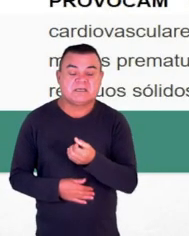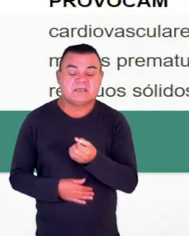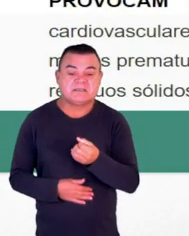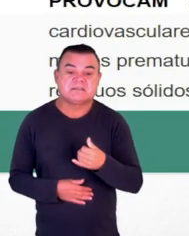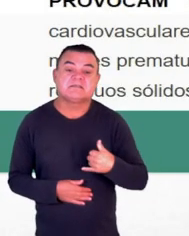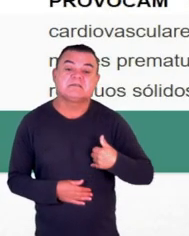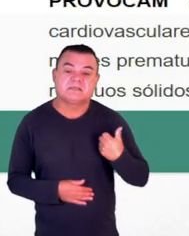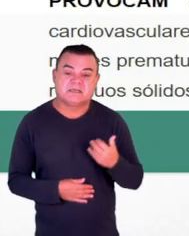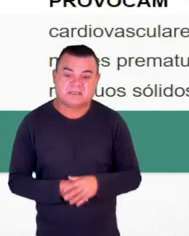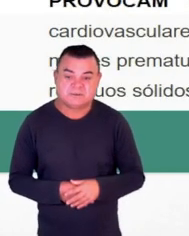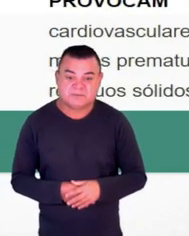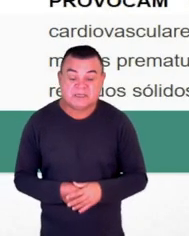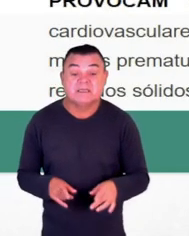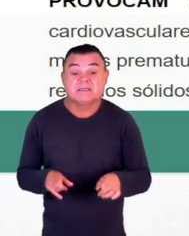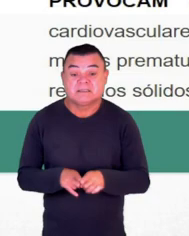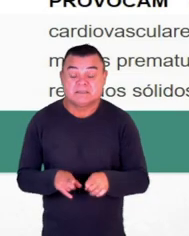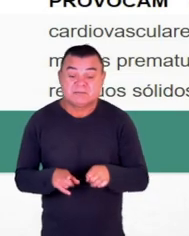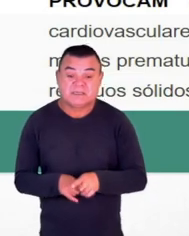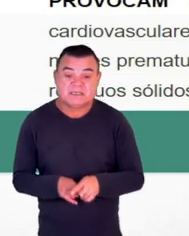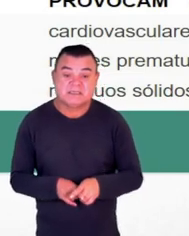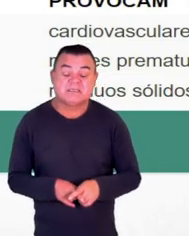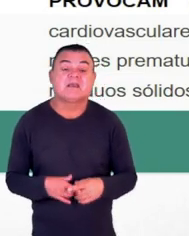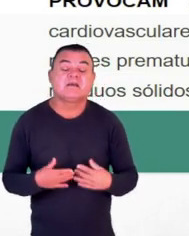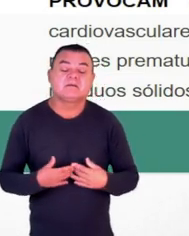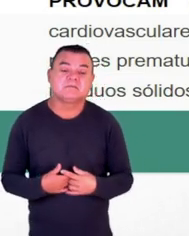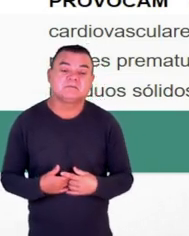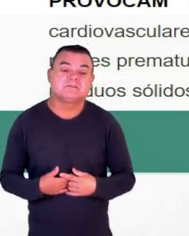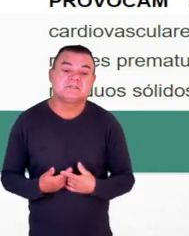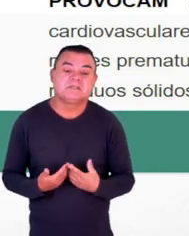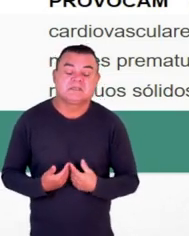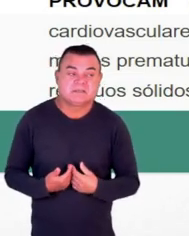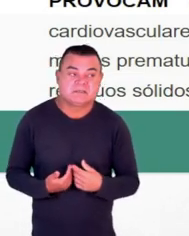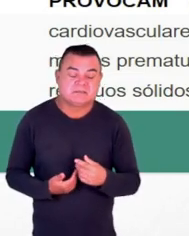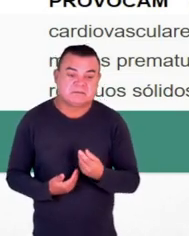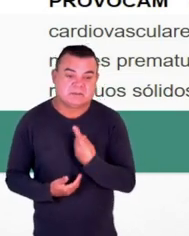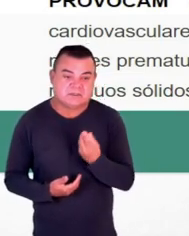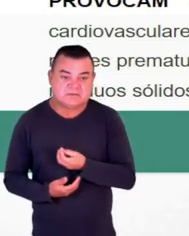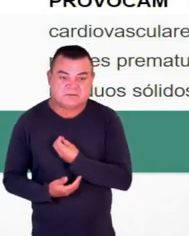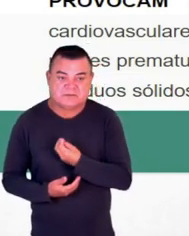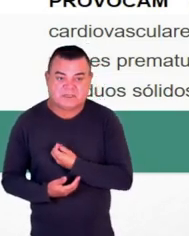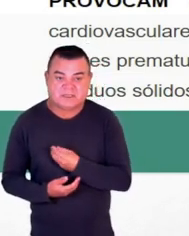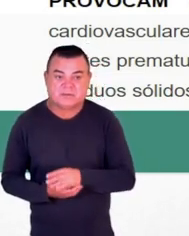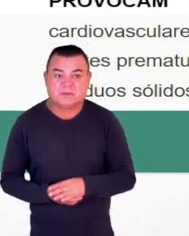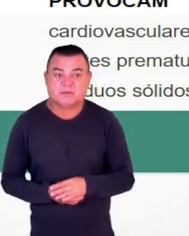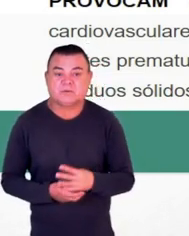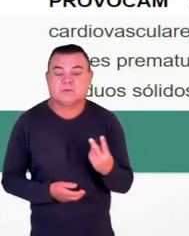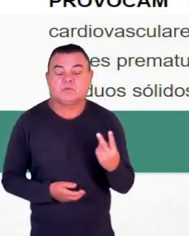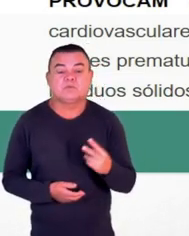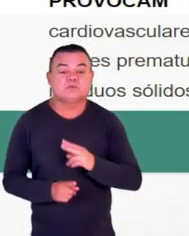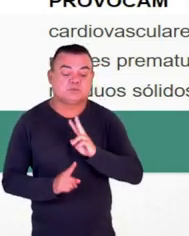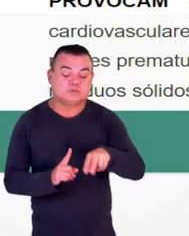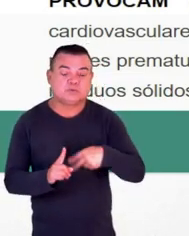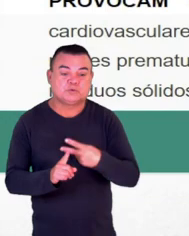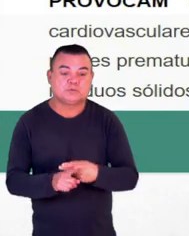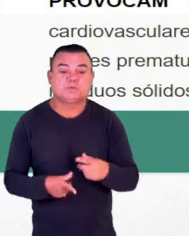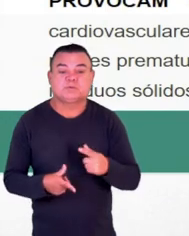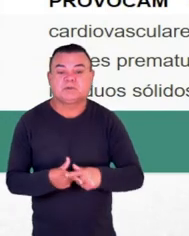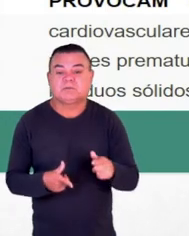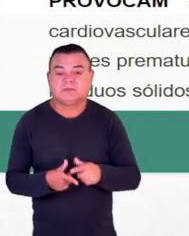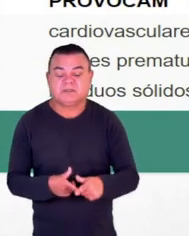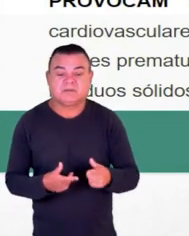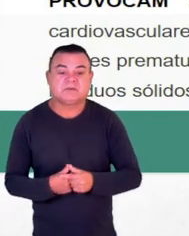ao sobrepeso e a obesidade né a gente vive uma dupla carga eh assim a gente chama né Eh de convivência